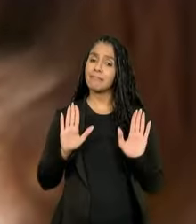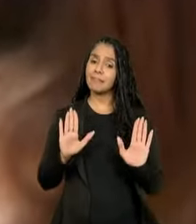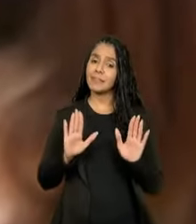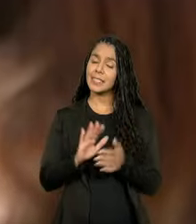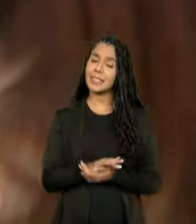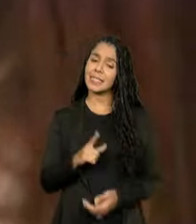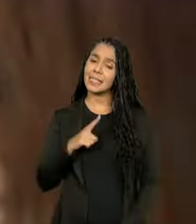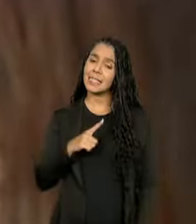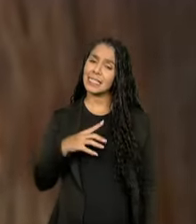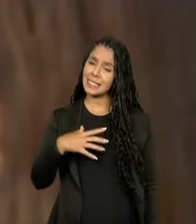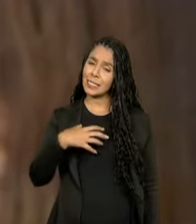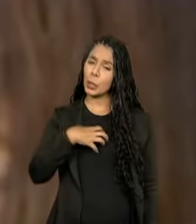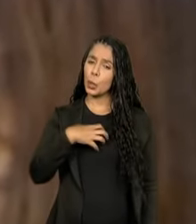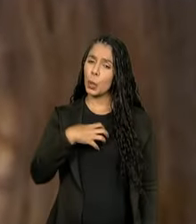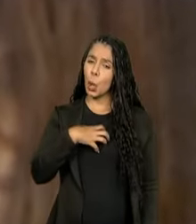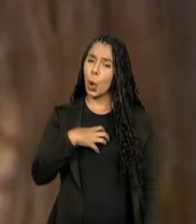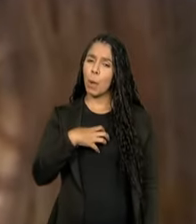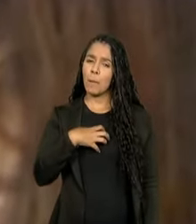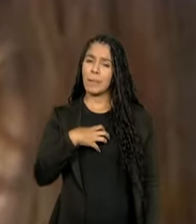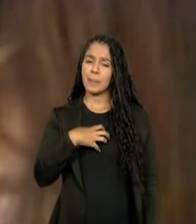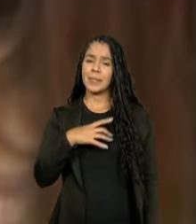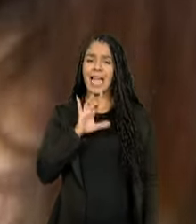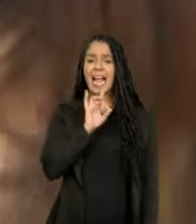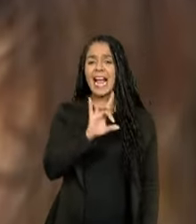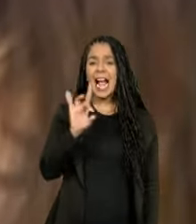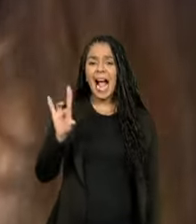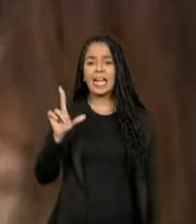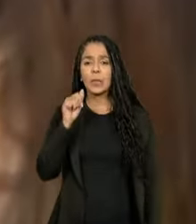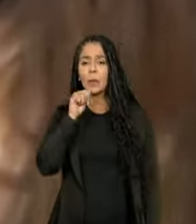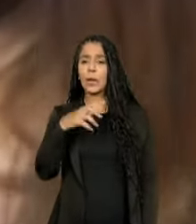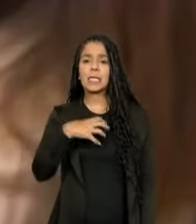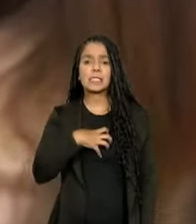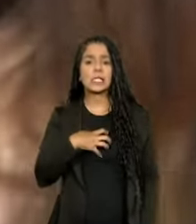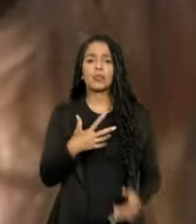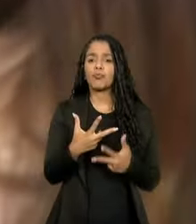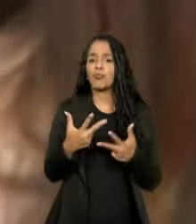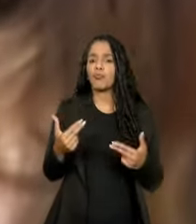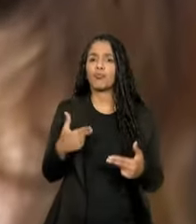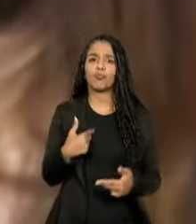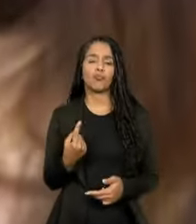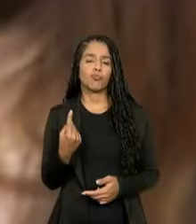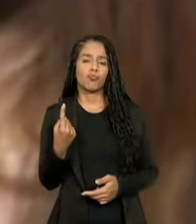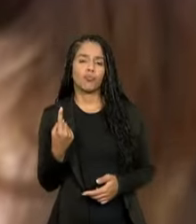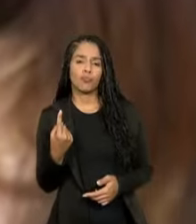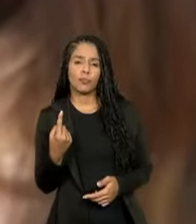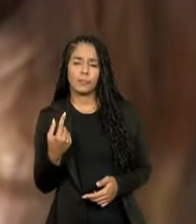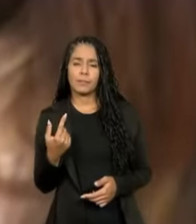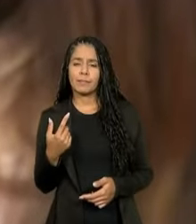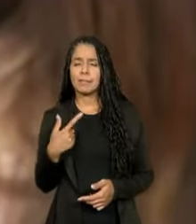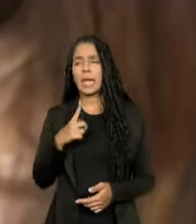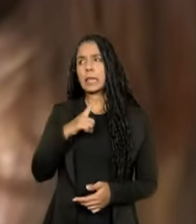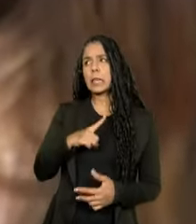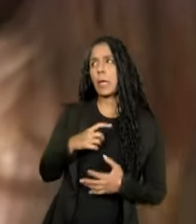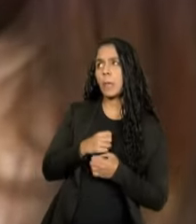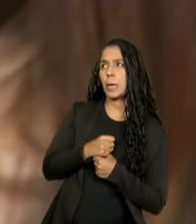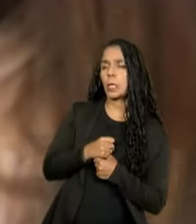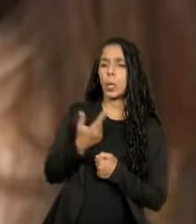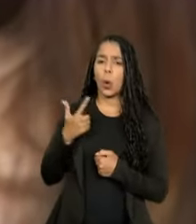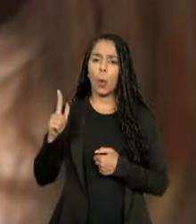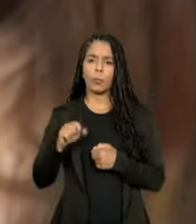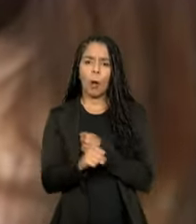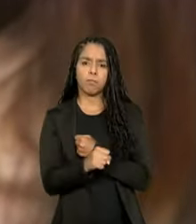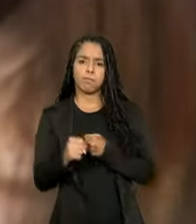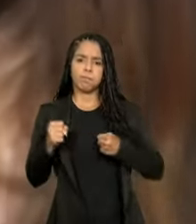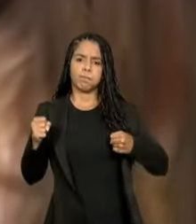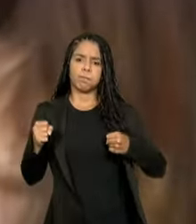tem sintomas, tem sintomas, cada mulher tem o seu sintoma também, ou uma vai mais para coisas de depressão, outra vai mais para coisas de